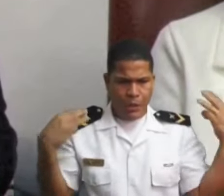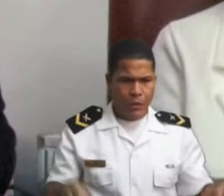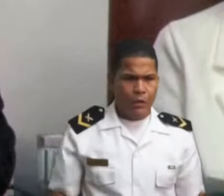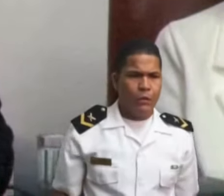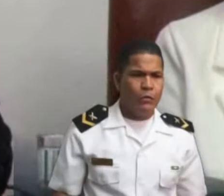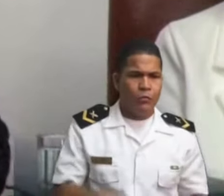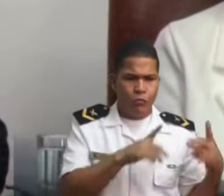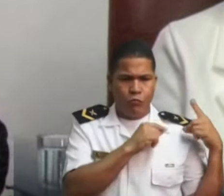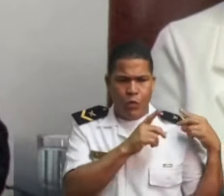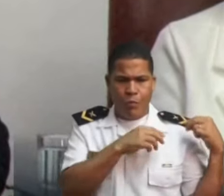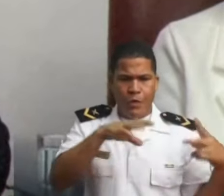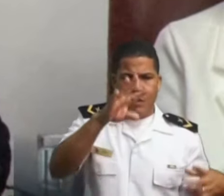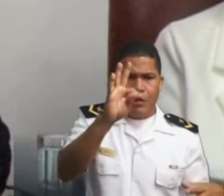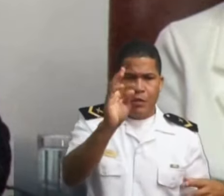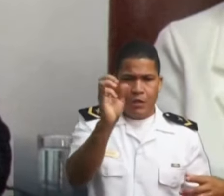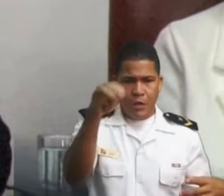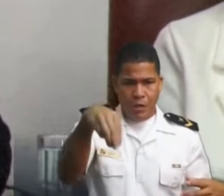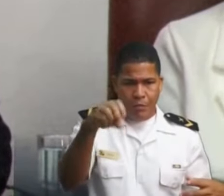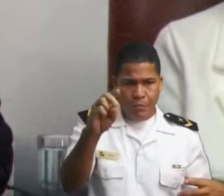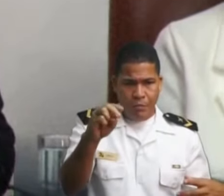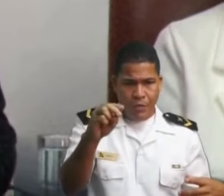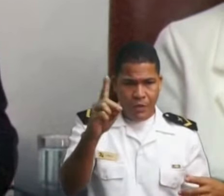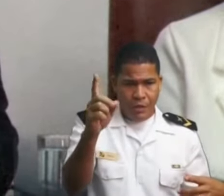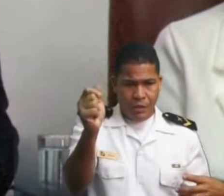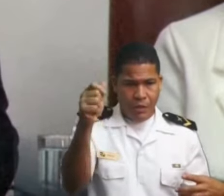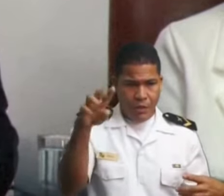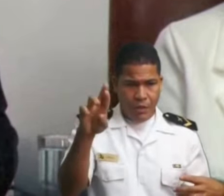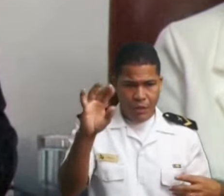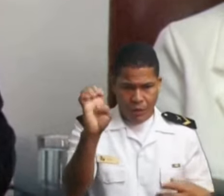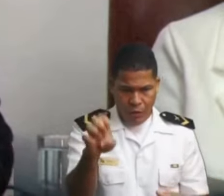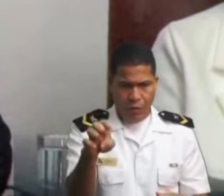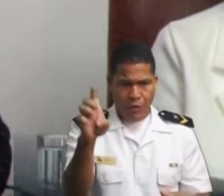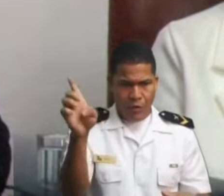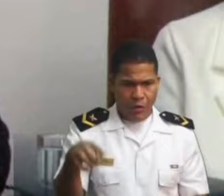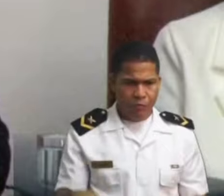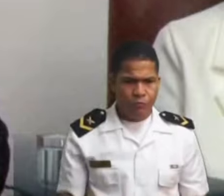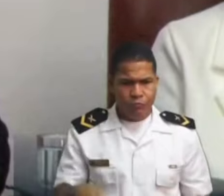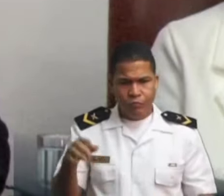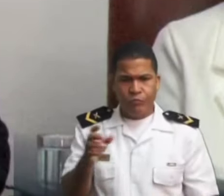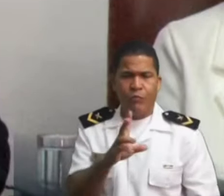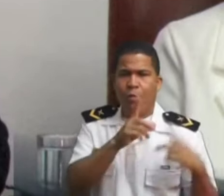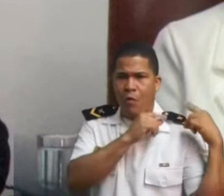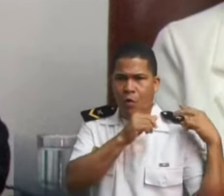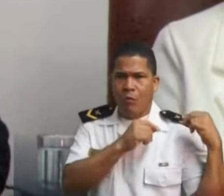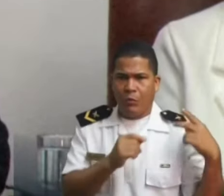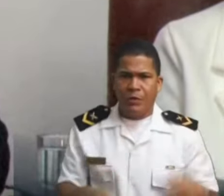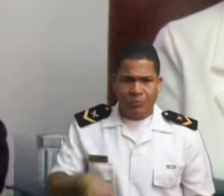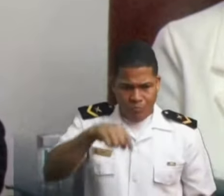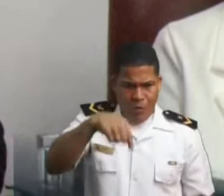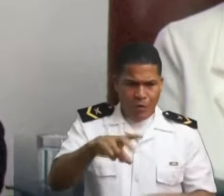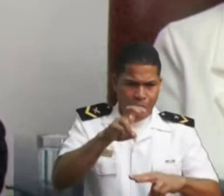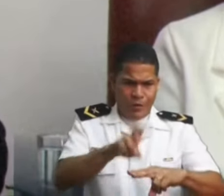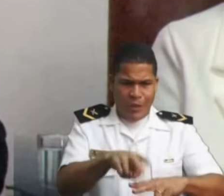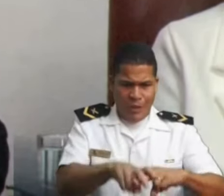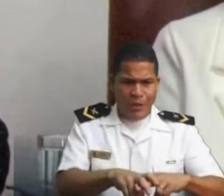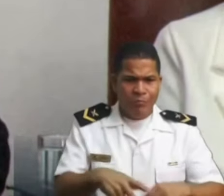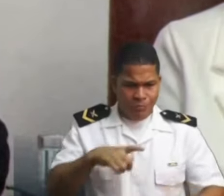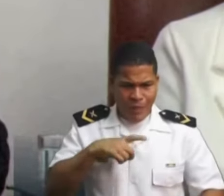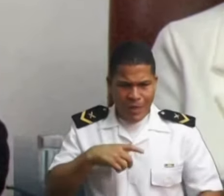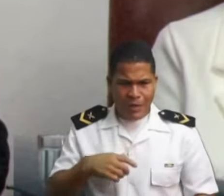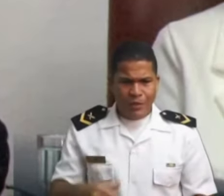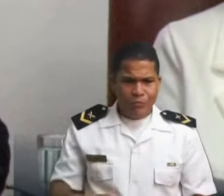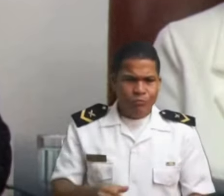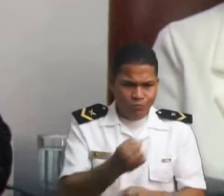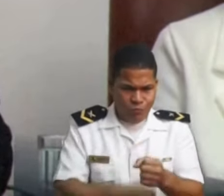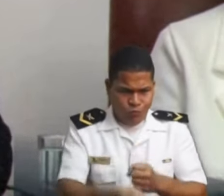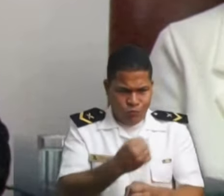Almirante, esta cadeira sustenta 90 anos de história. Neste momento, trago a memória de eventos passados, nos